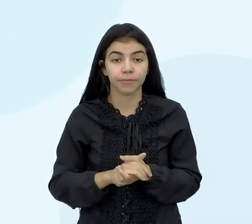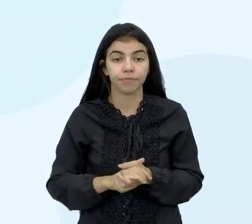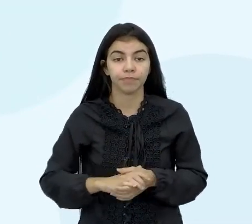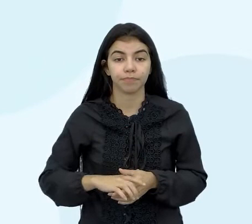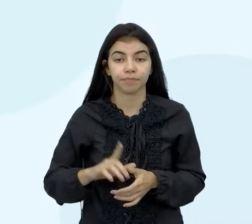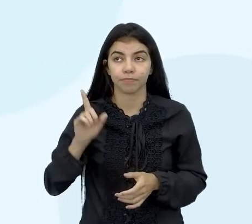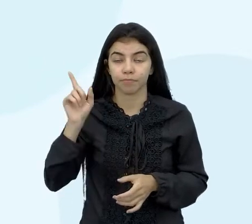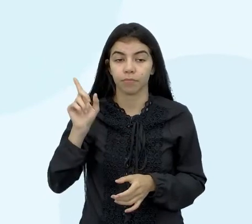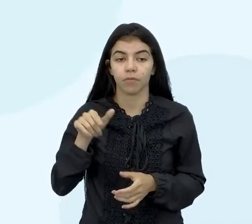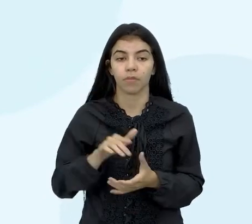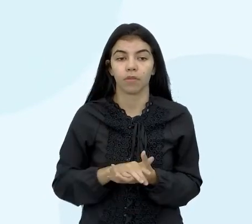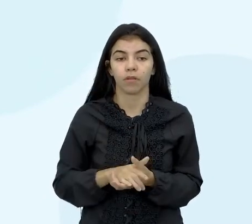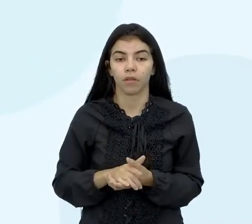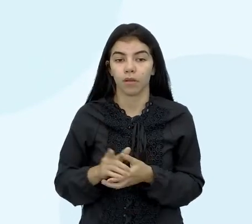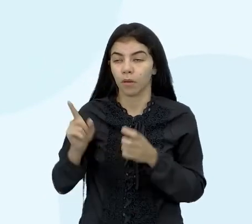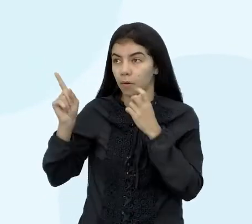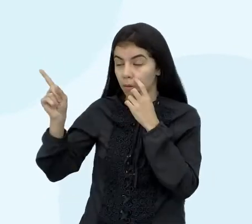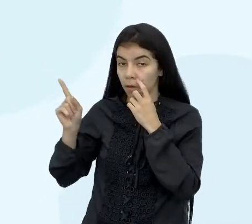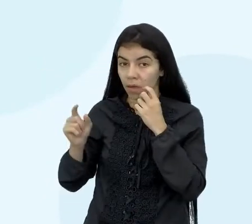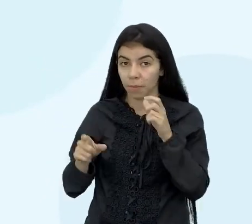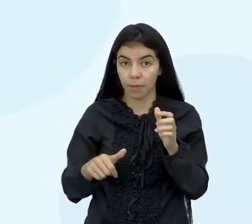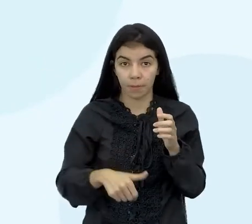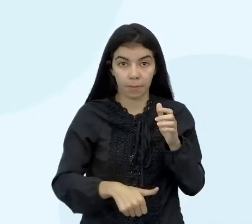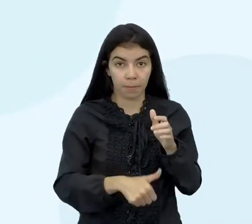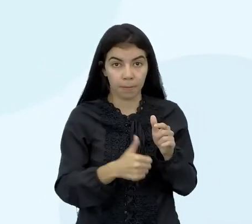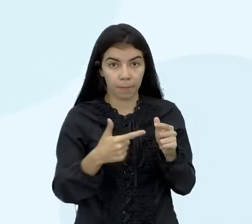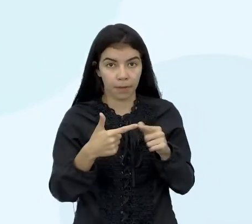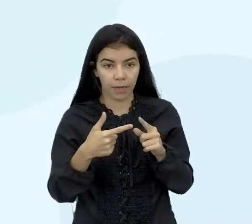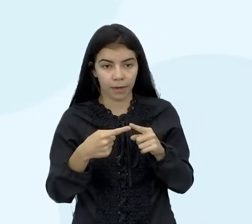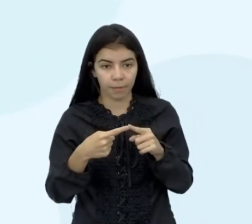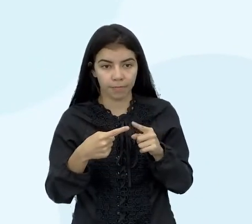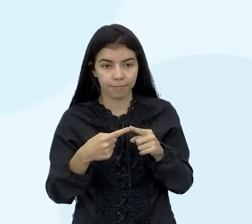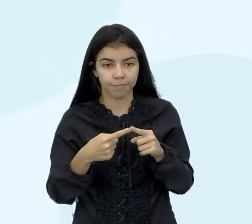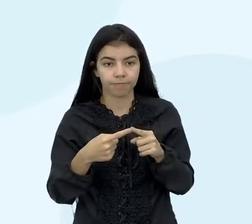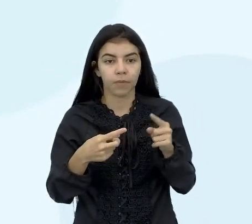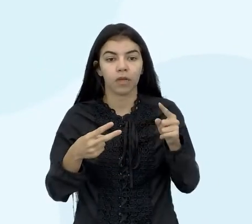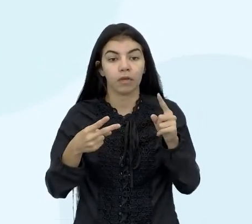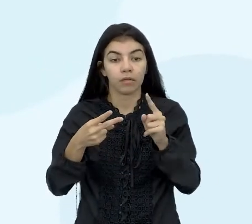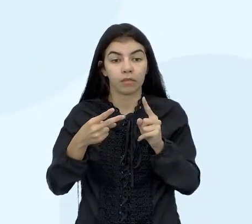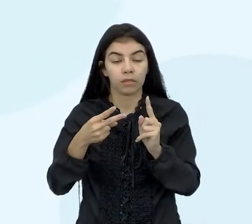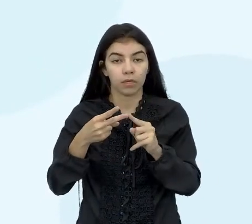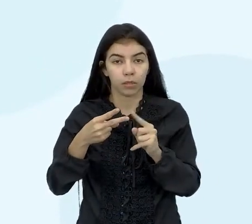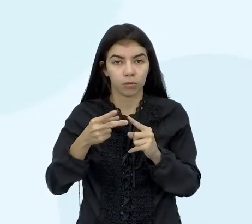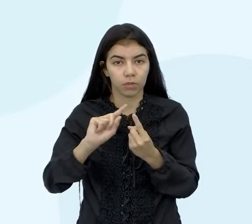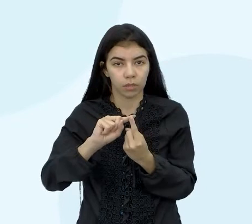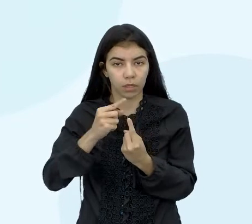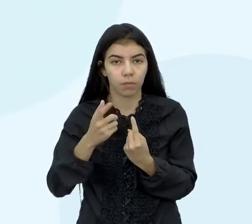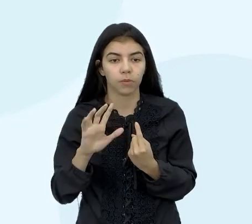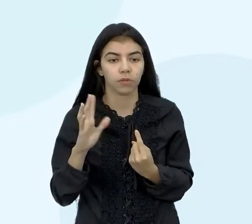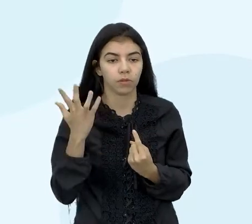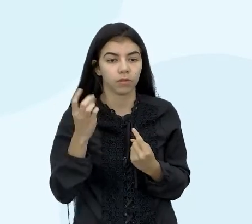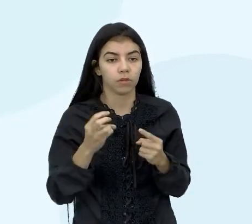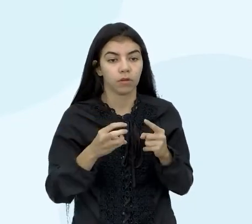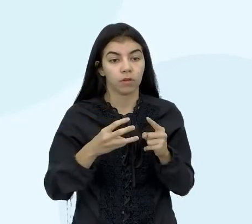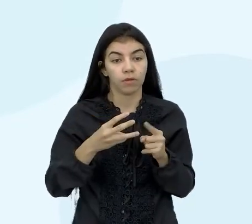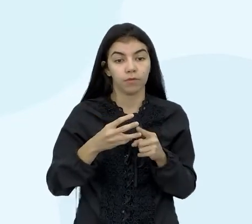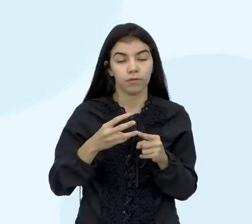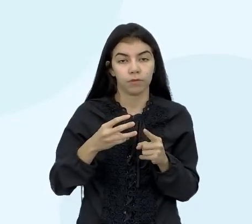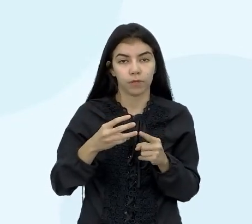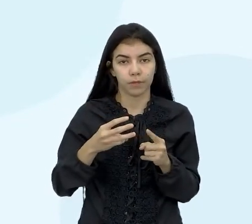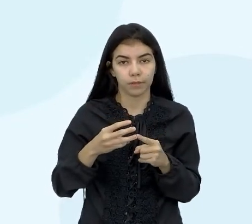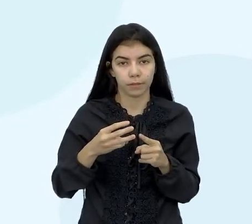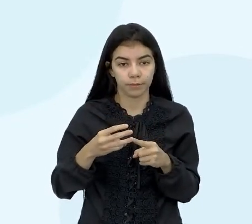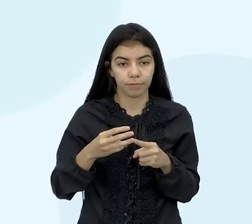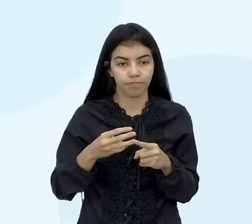aí decantação ou sedimentação, sifonação, que é após a decantação, filtração